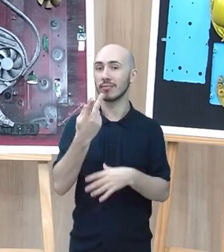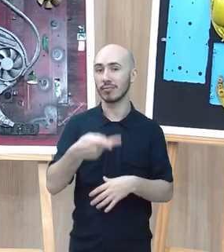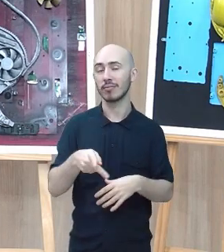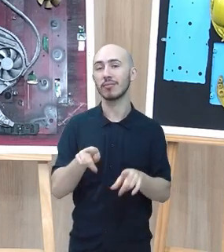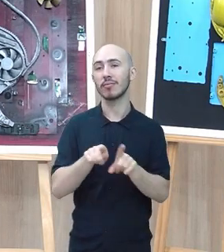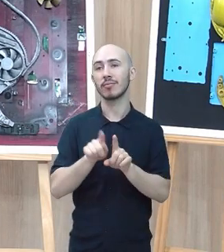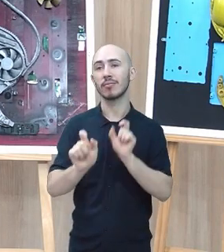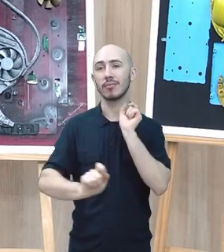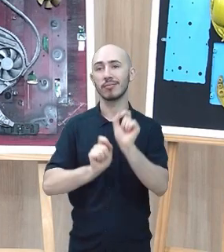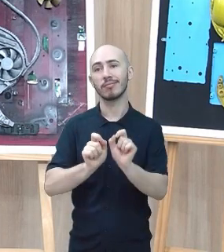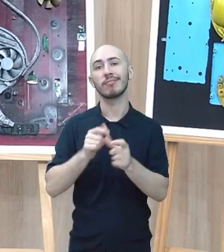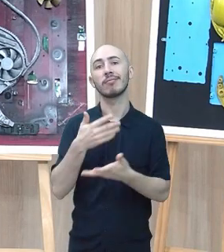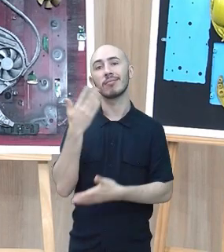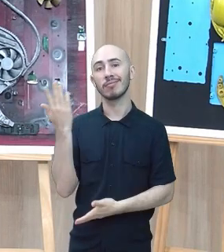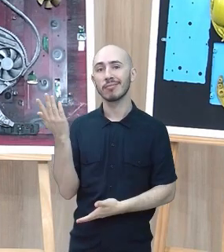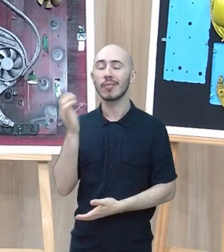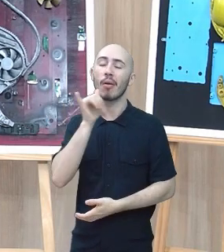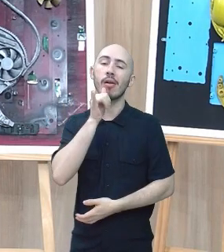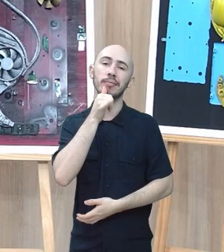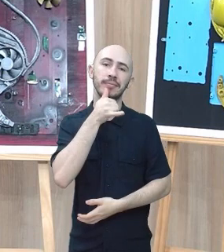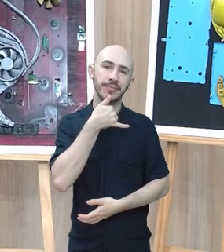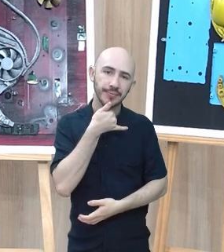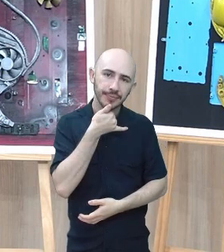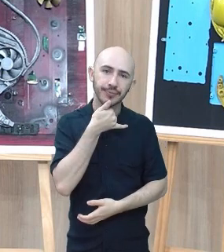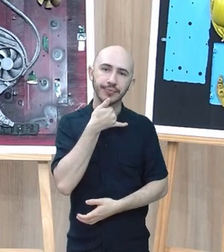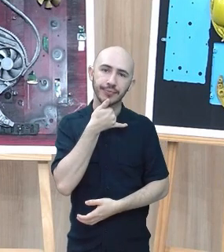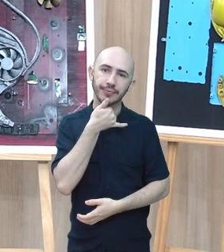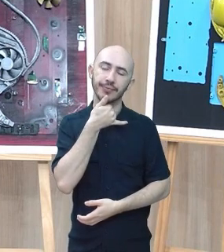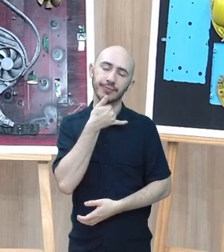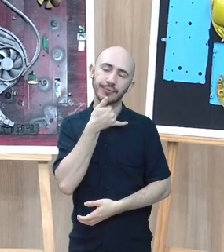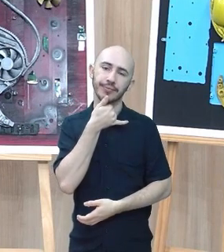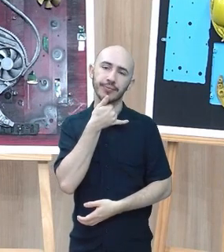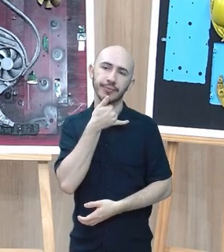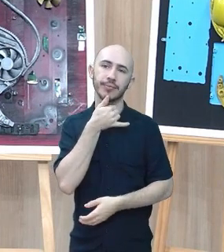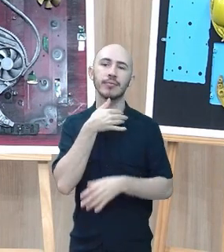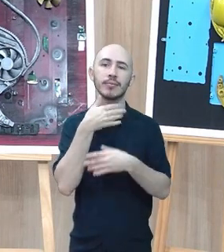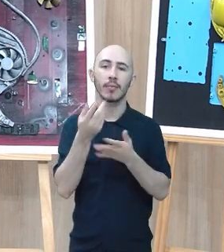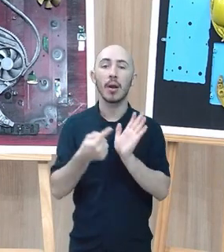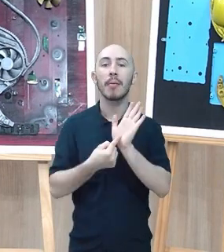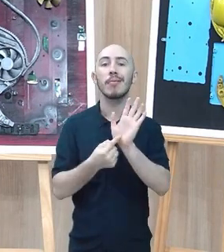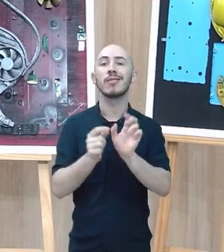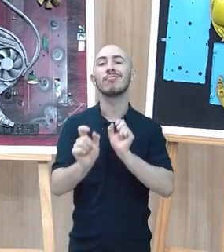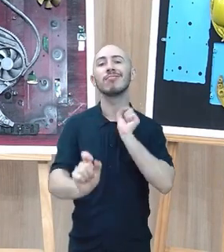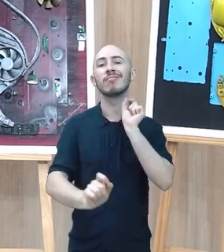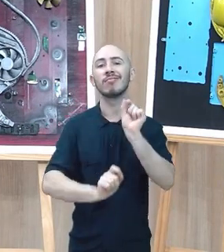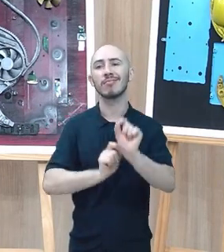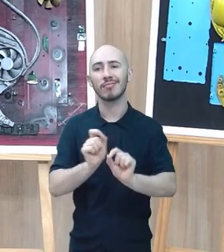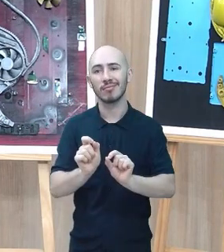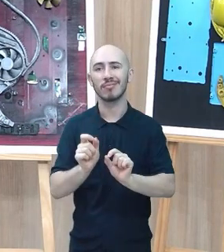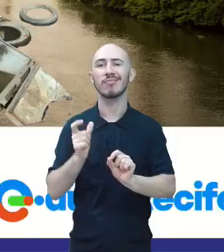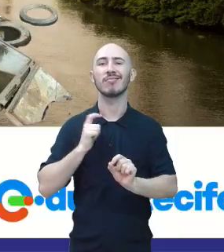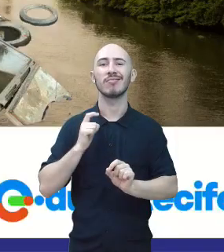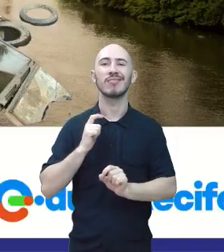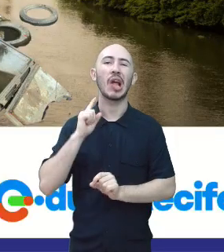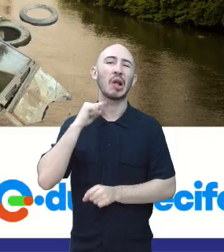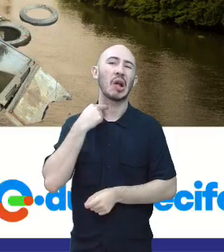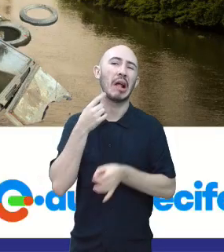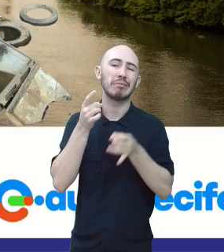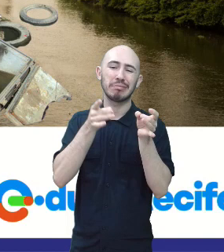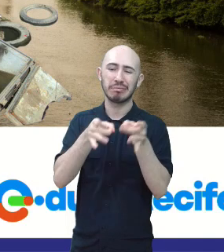Infelizmente, são imagens, né, que a gente tristemente aqui mostra com resíduos,